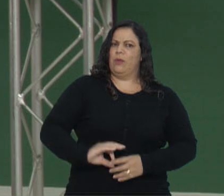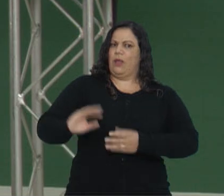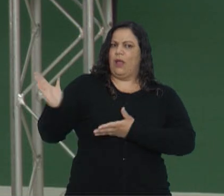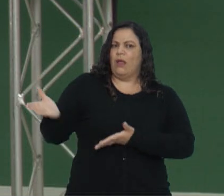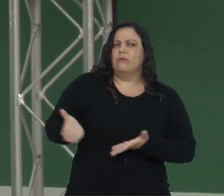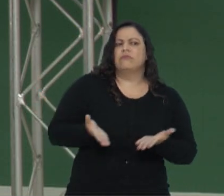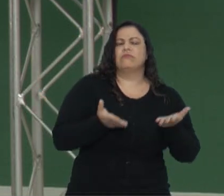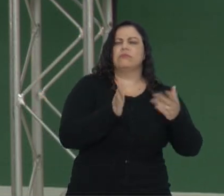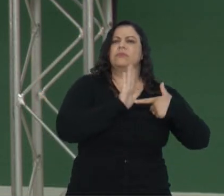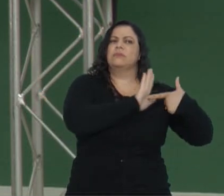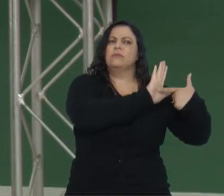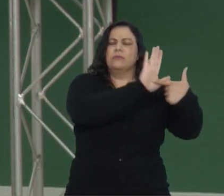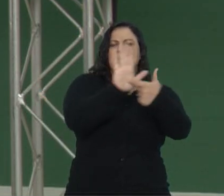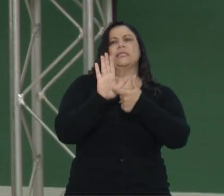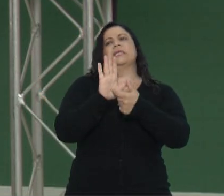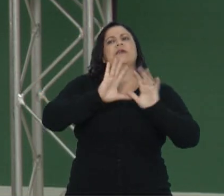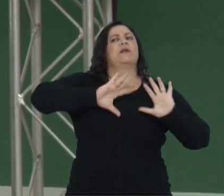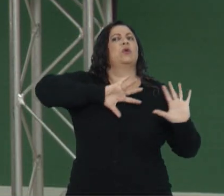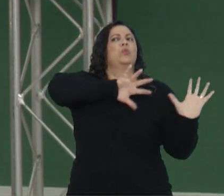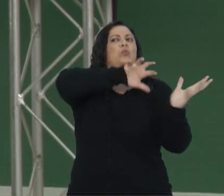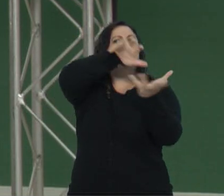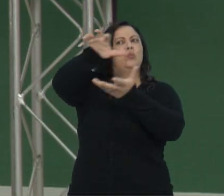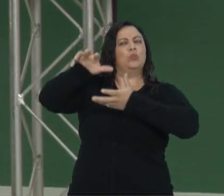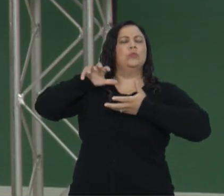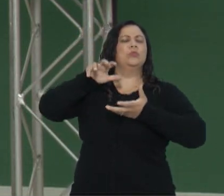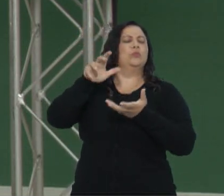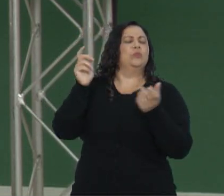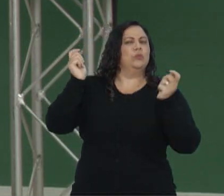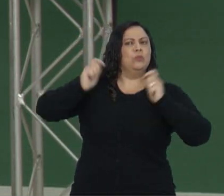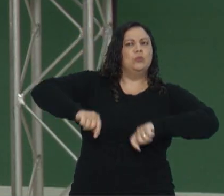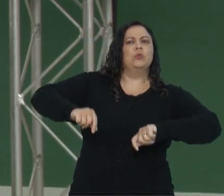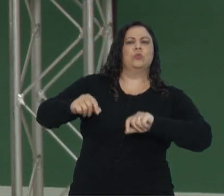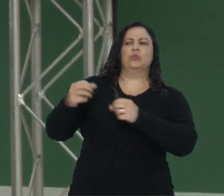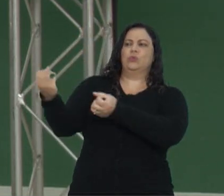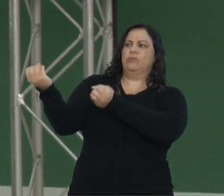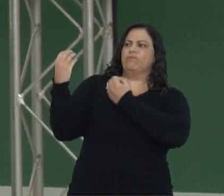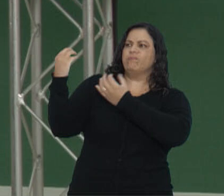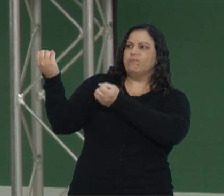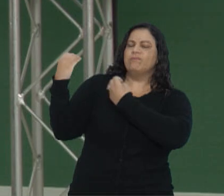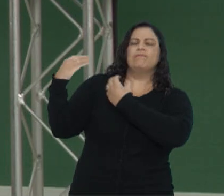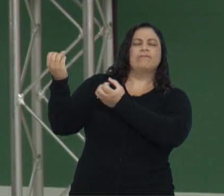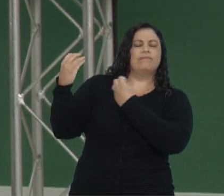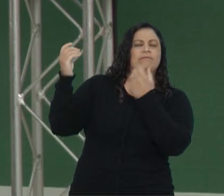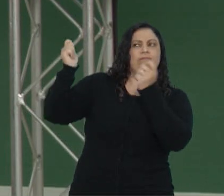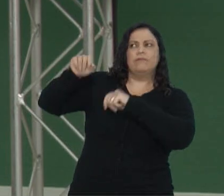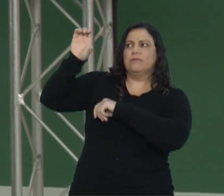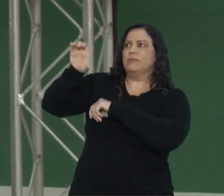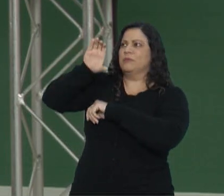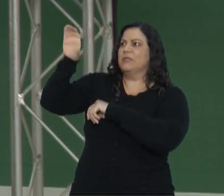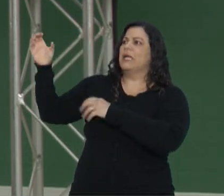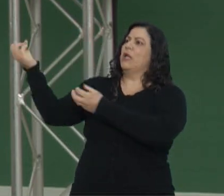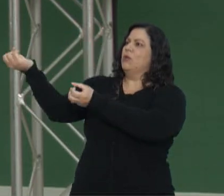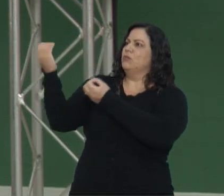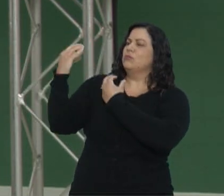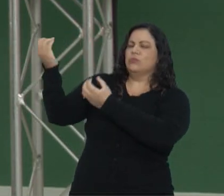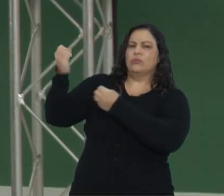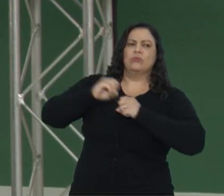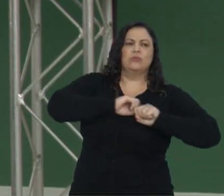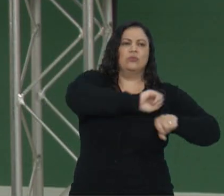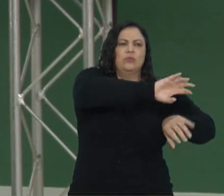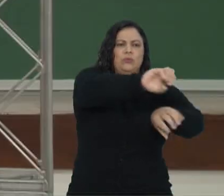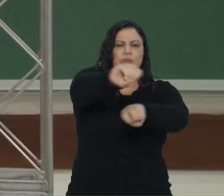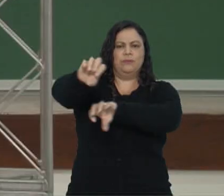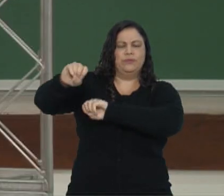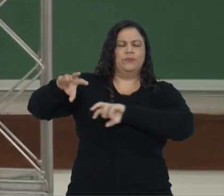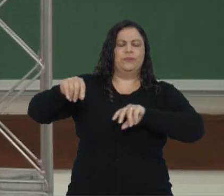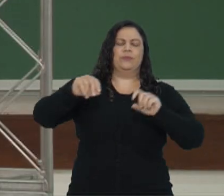elevar o barroco no mundo, tá? E nós fomos, teoricamente, catequizados, trouxeram os jesuítas aqui para catequizar nossos índios,